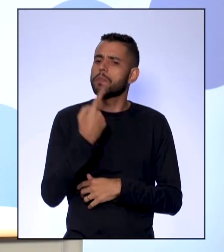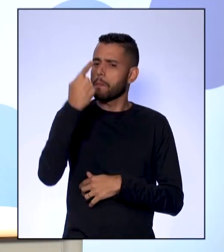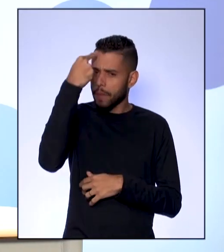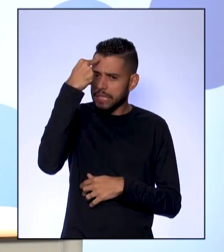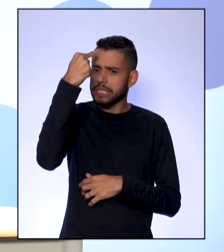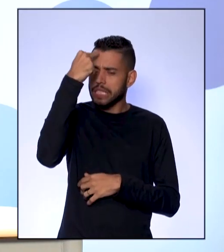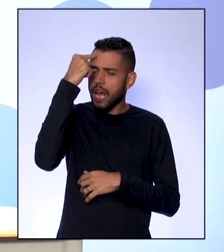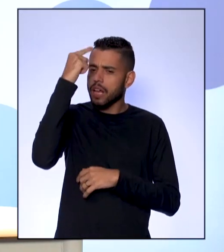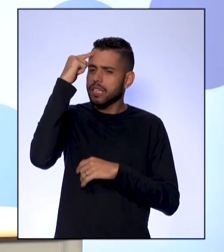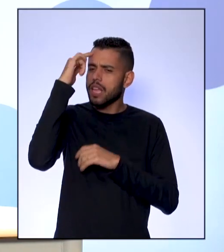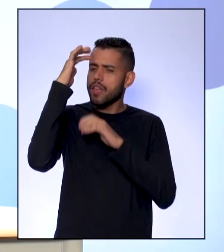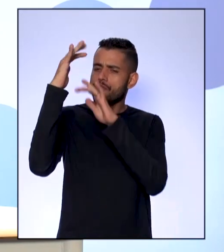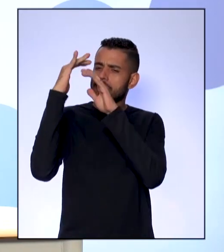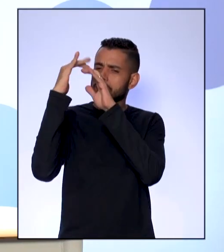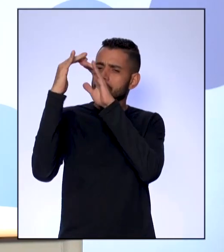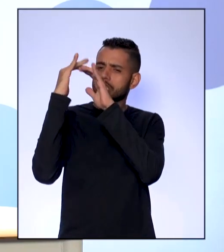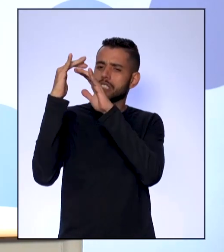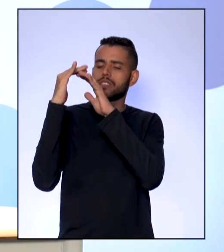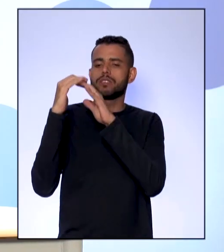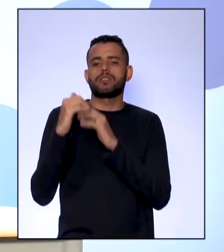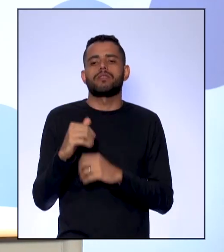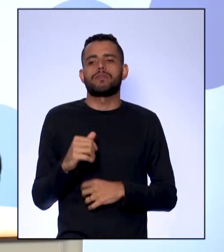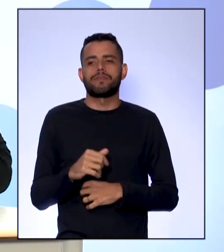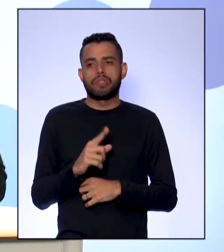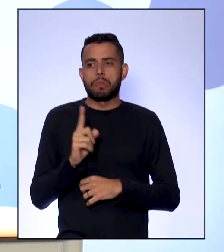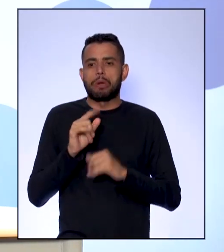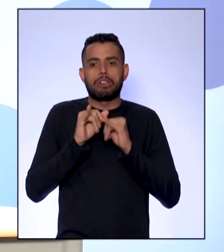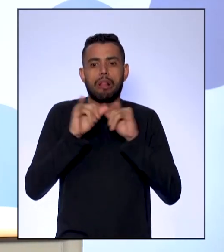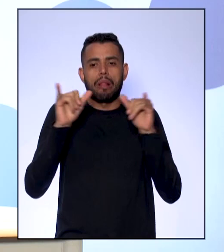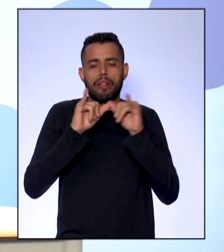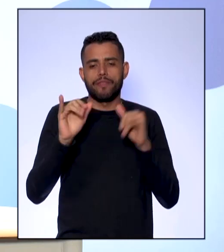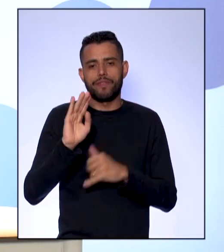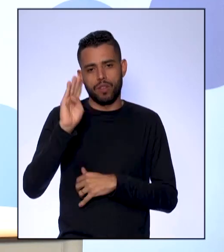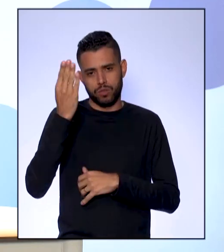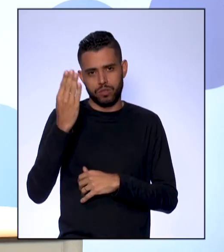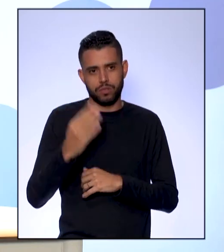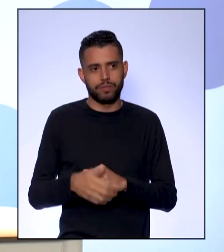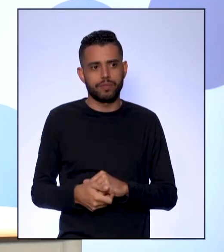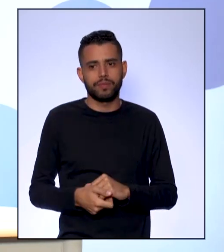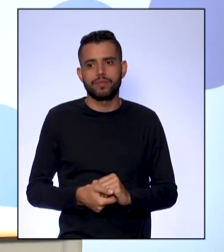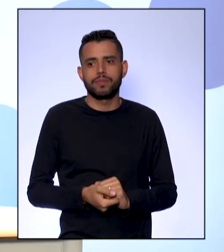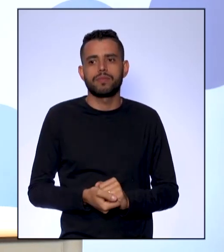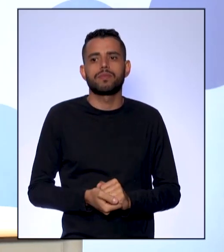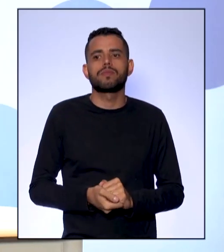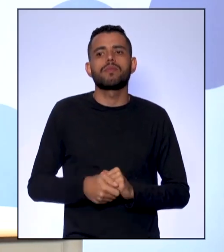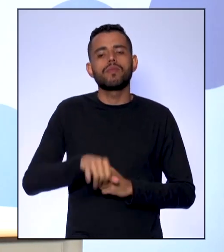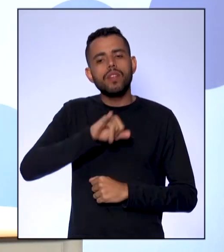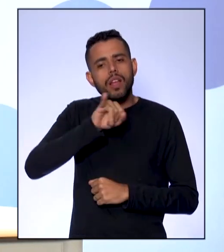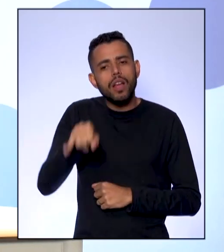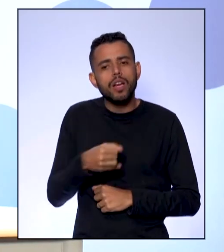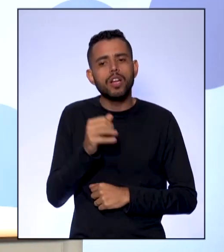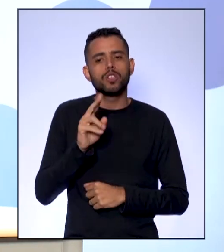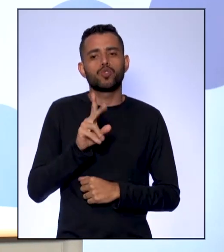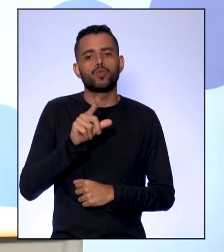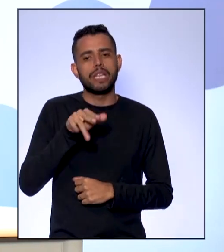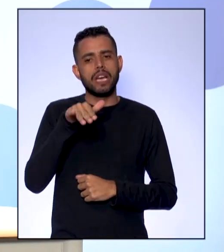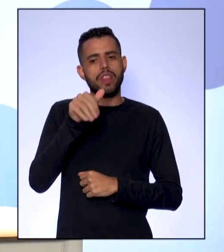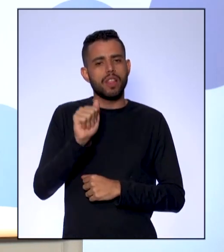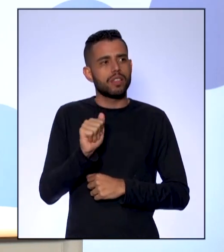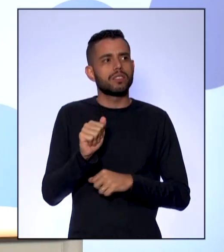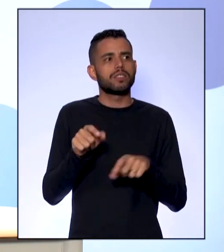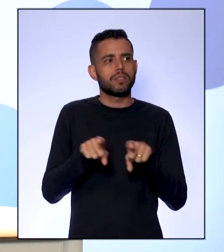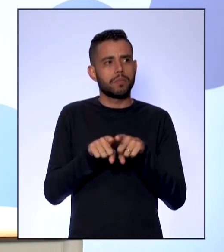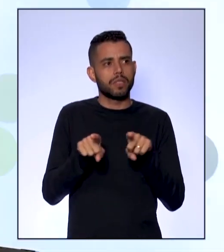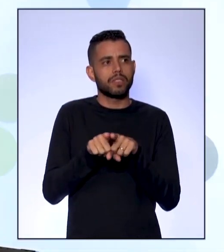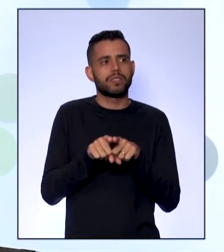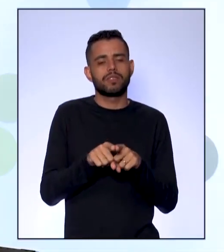e refletir antes de passar uma informação. Então, a Juliana também, outra xará. Eita, tem um monte de Juliana, meu